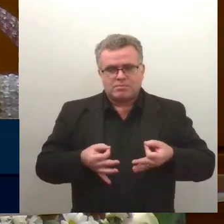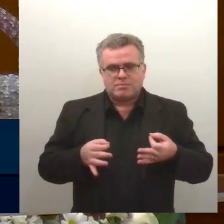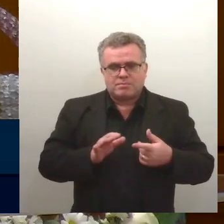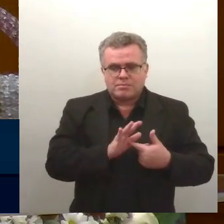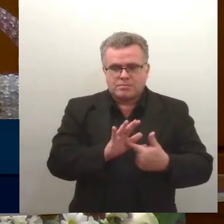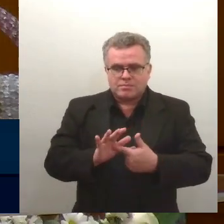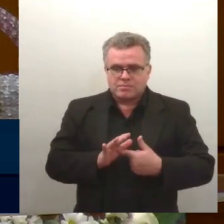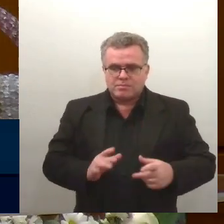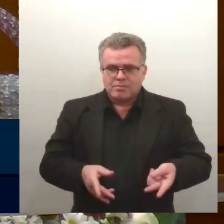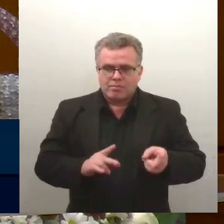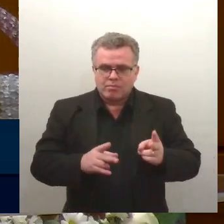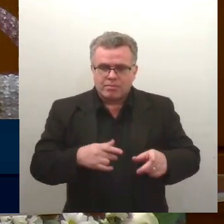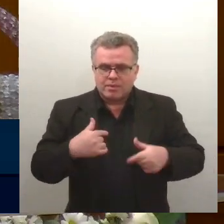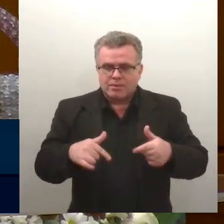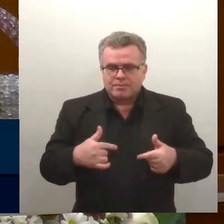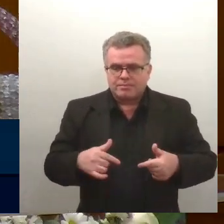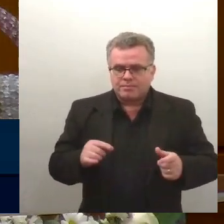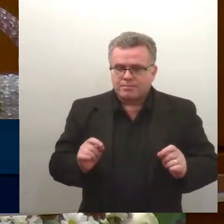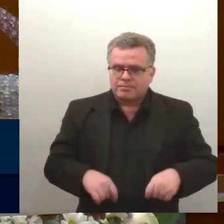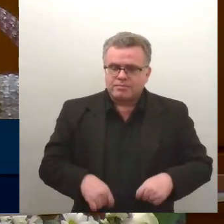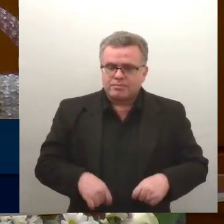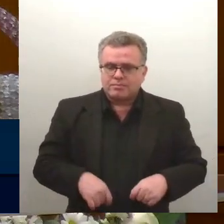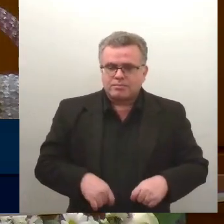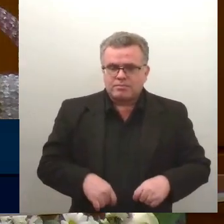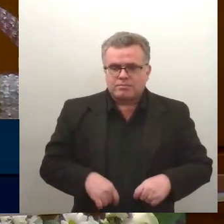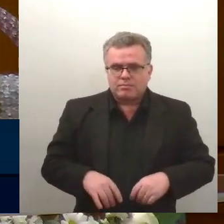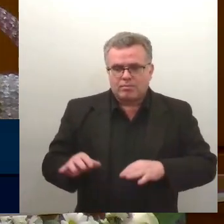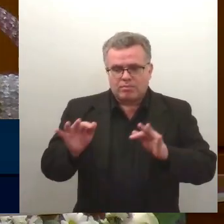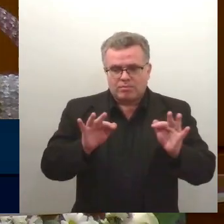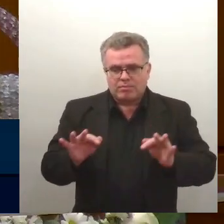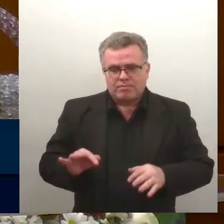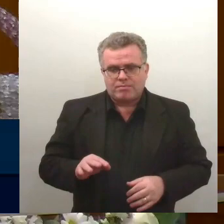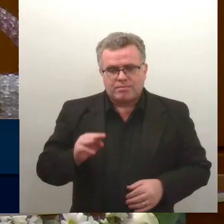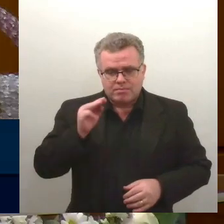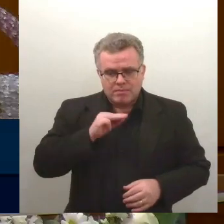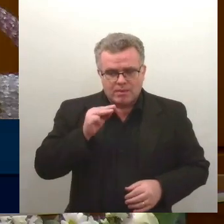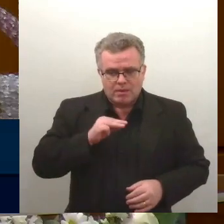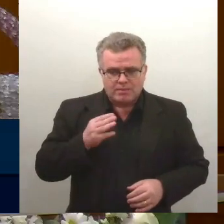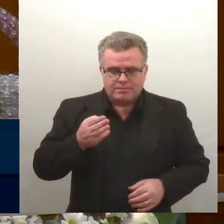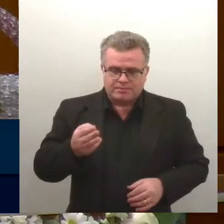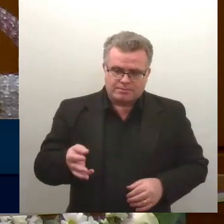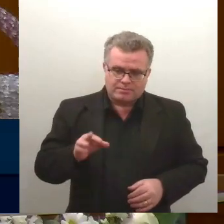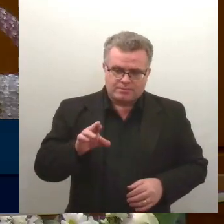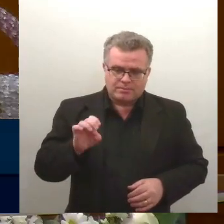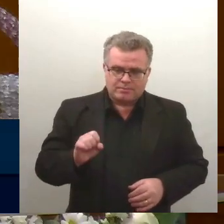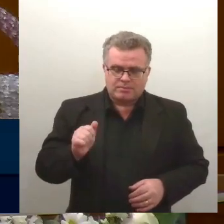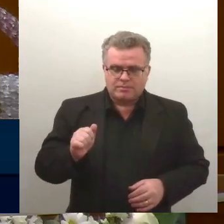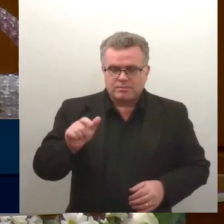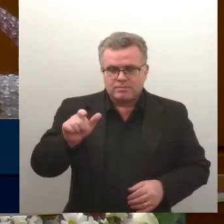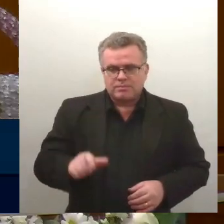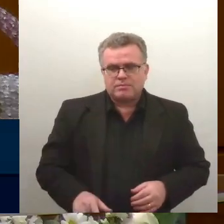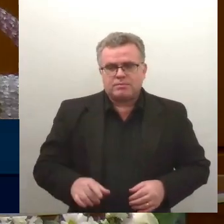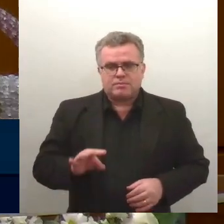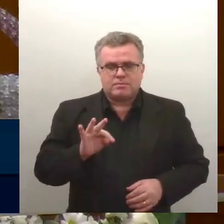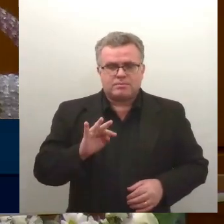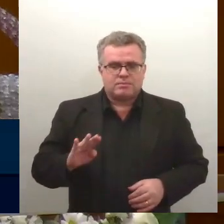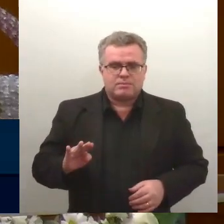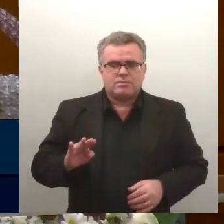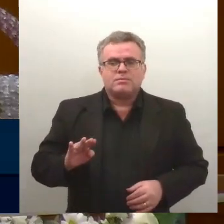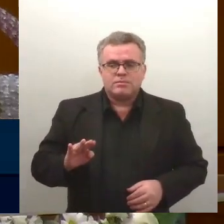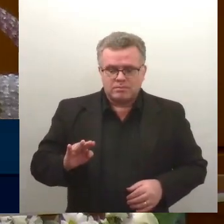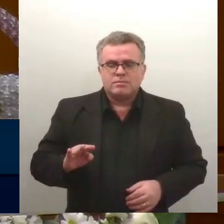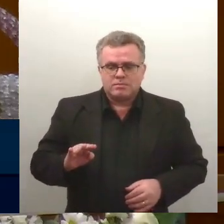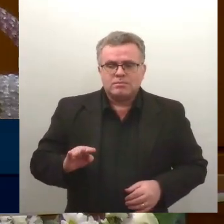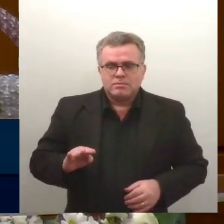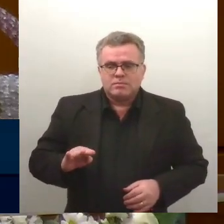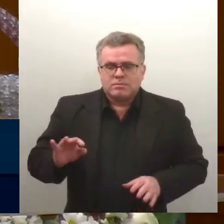a mãe, né, Dona Rosa, que também é Tobias Barreto, que é costureira, a gente estava conversando, né,